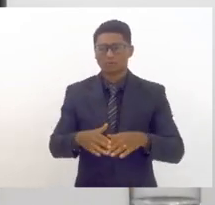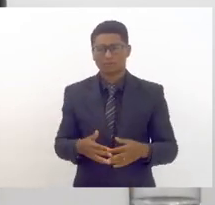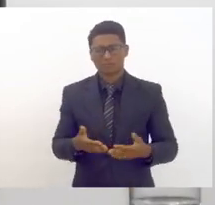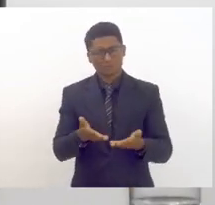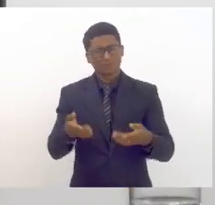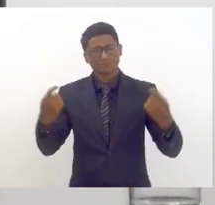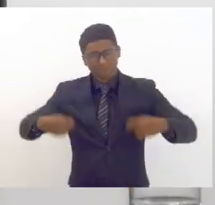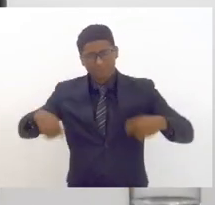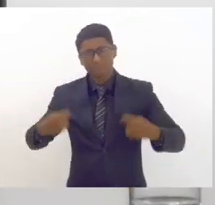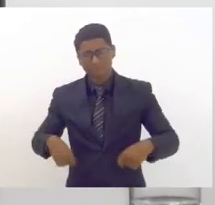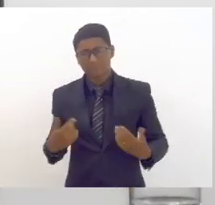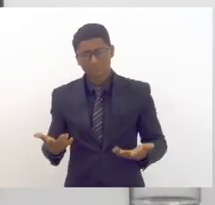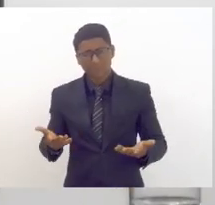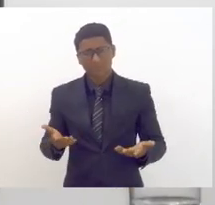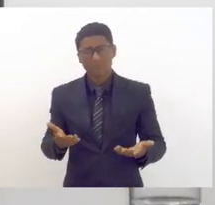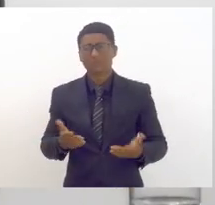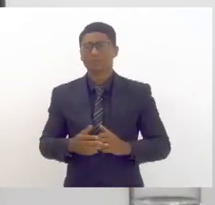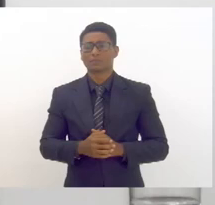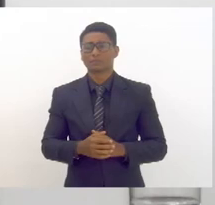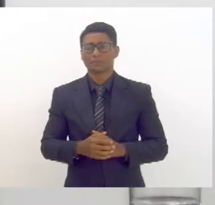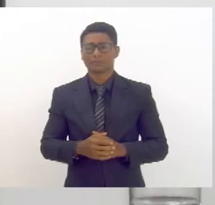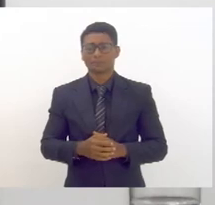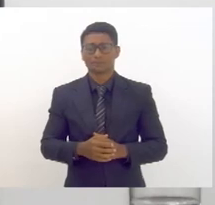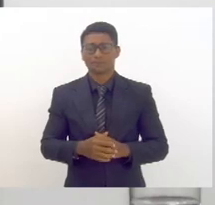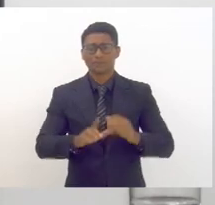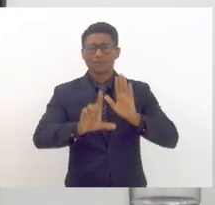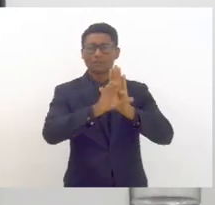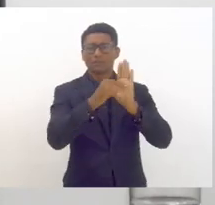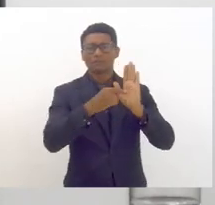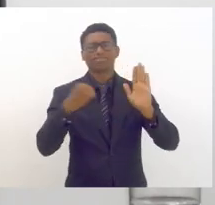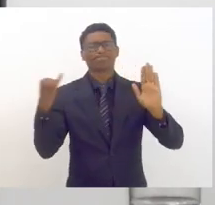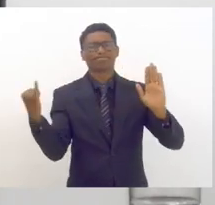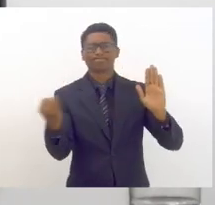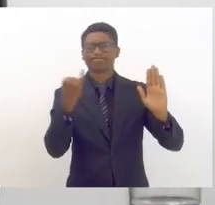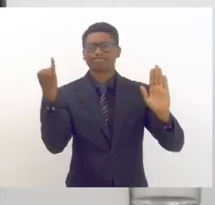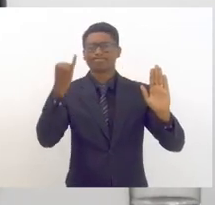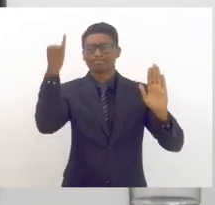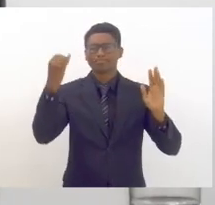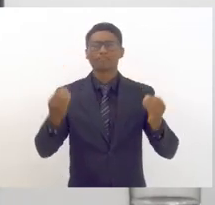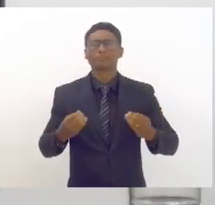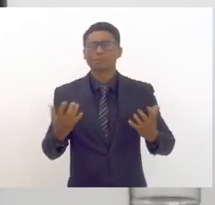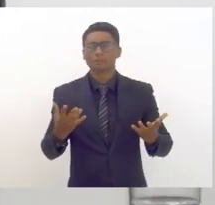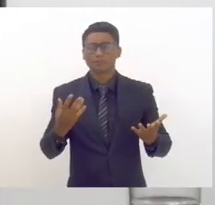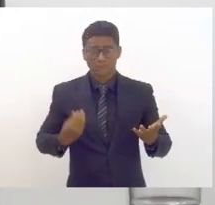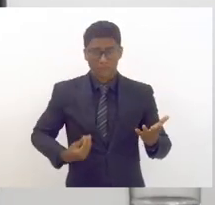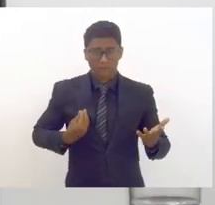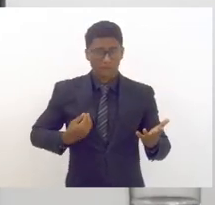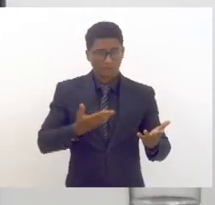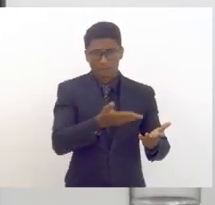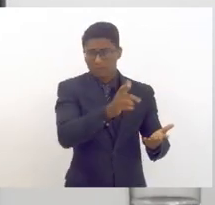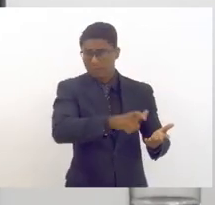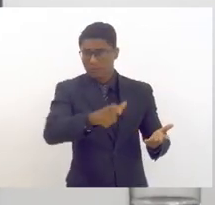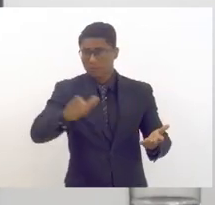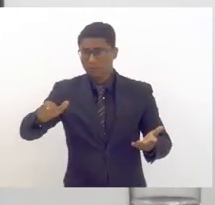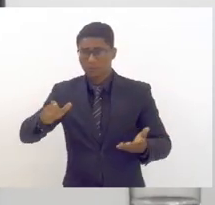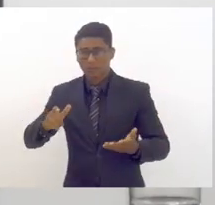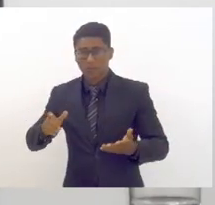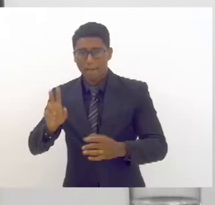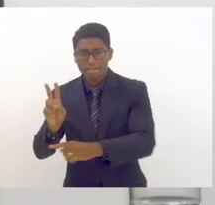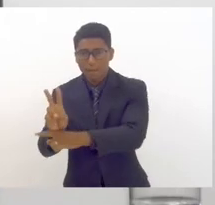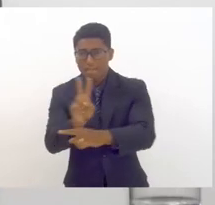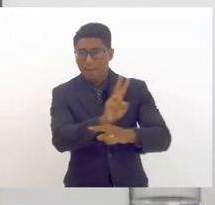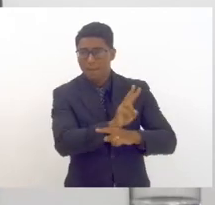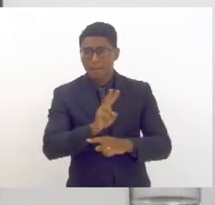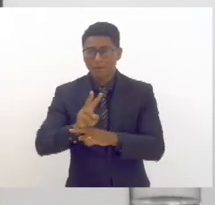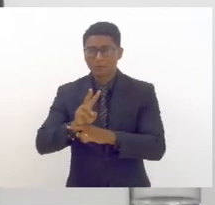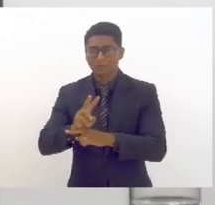telefonia boa e uma lei tão importante para proteger vidas. E nós temos que fazer outra audiência